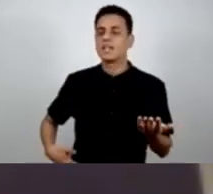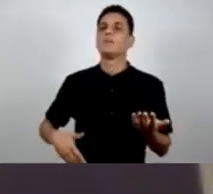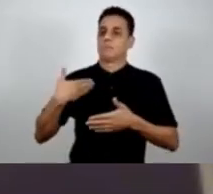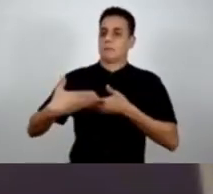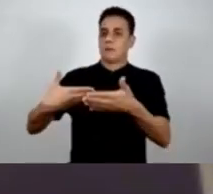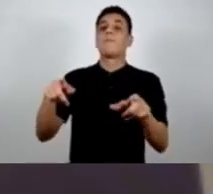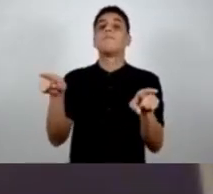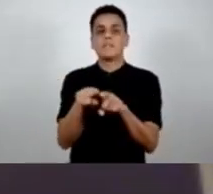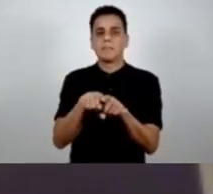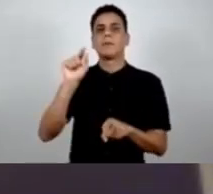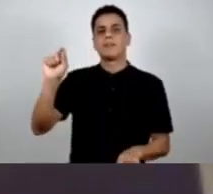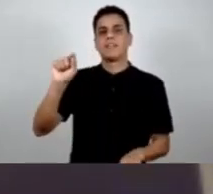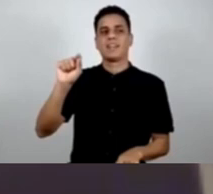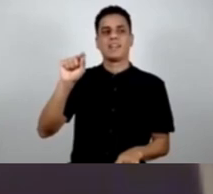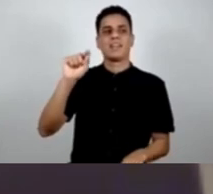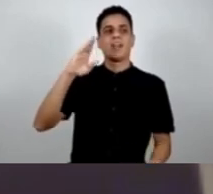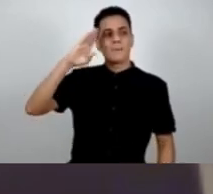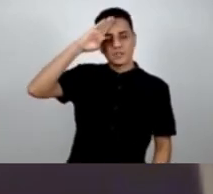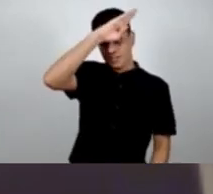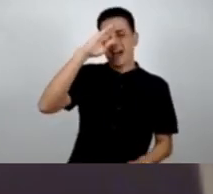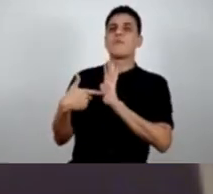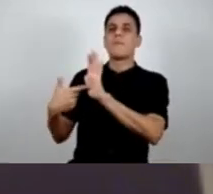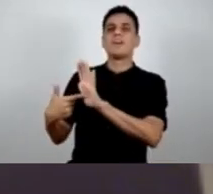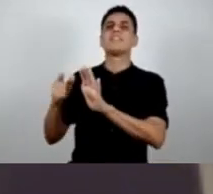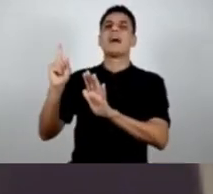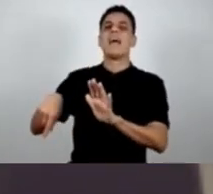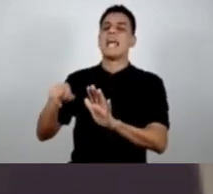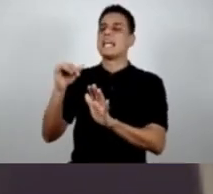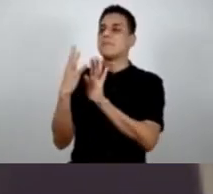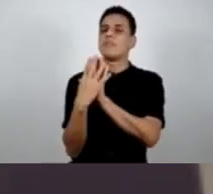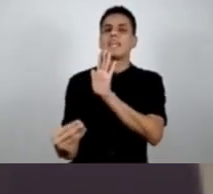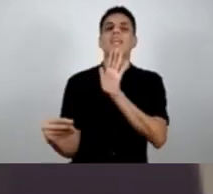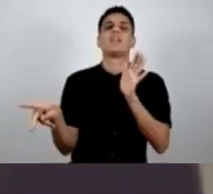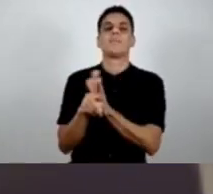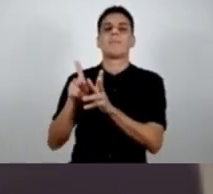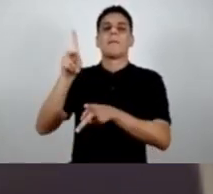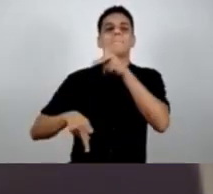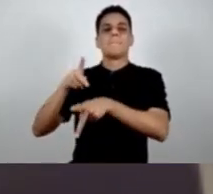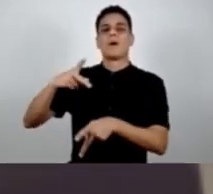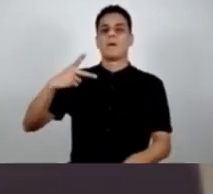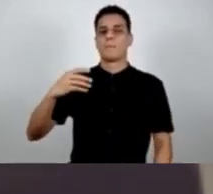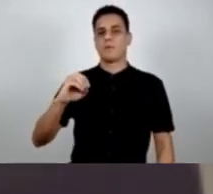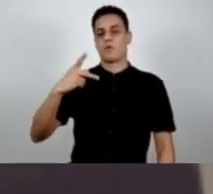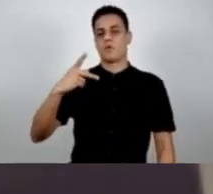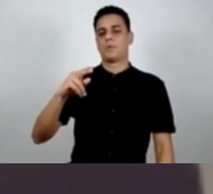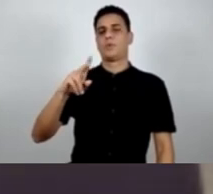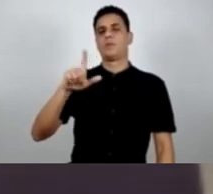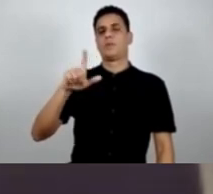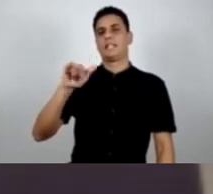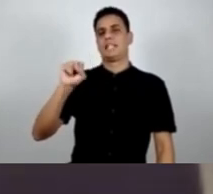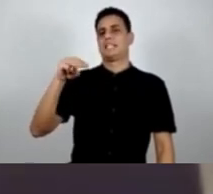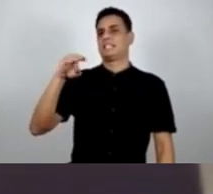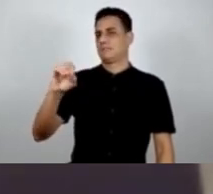lhe vê como um exemplo mais de populismo. É como temos uma onda mundial de populismo, como